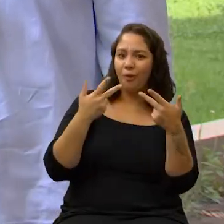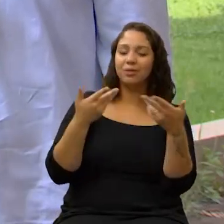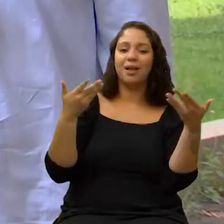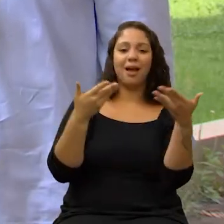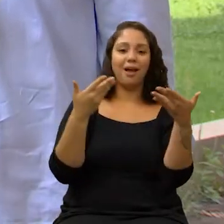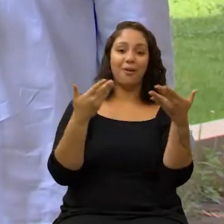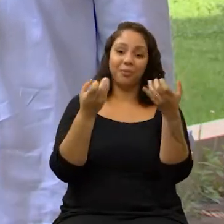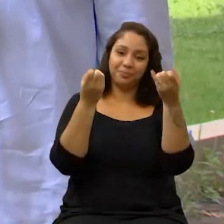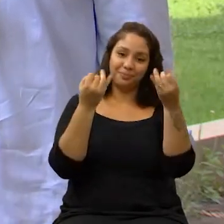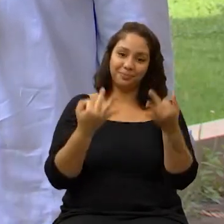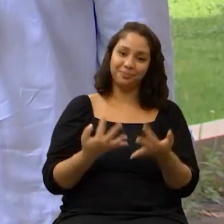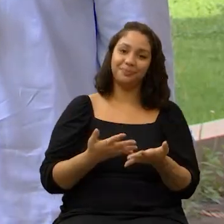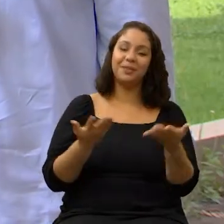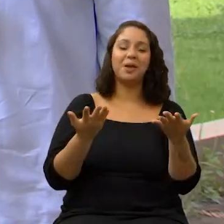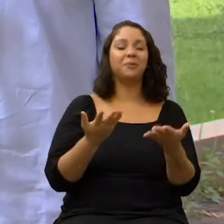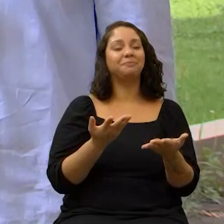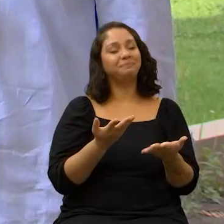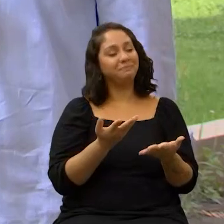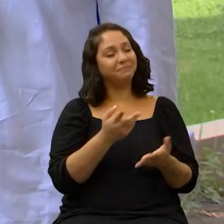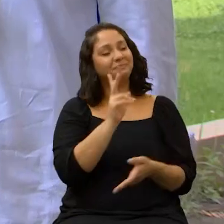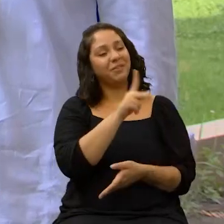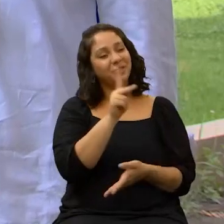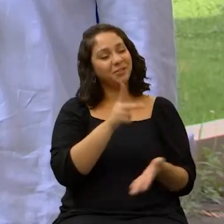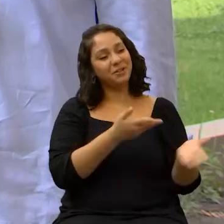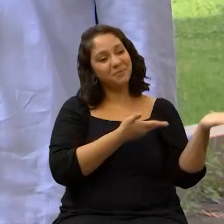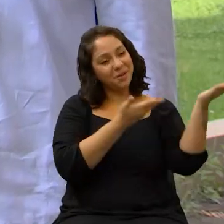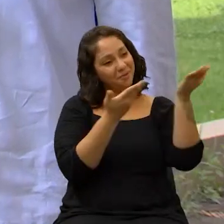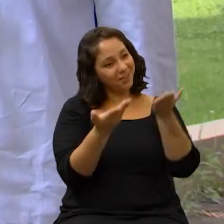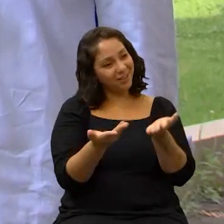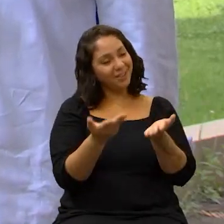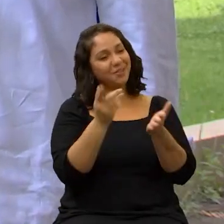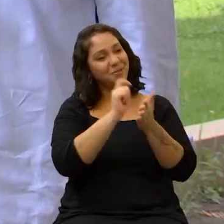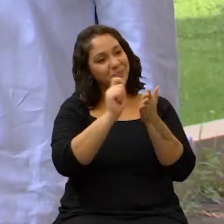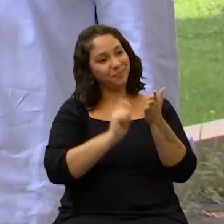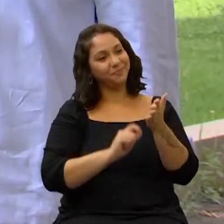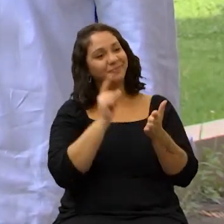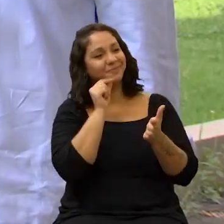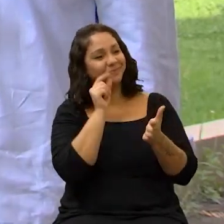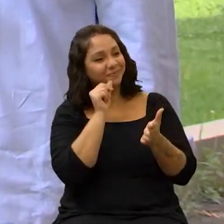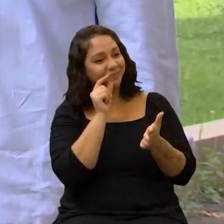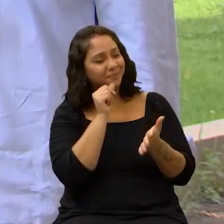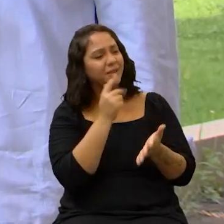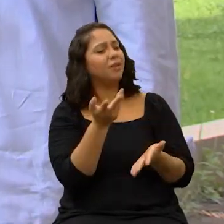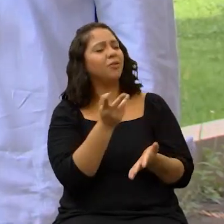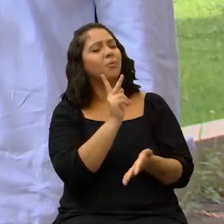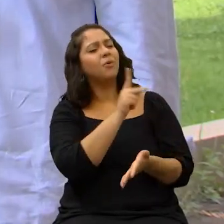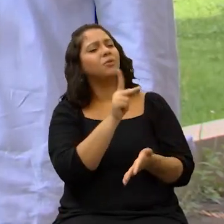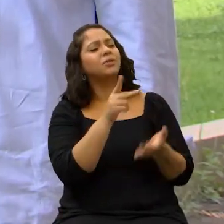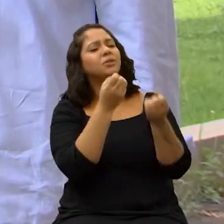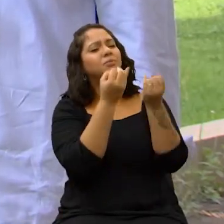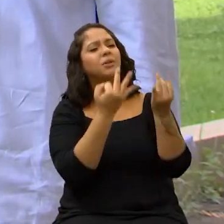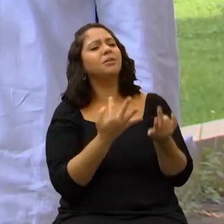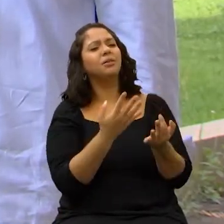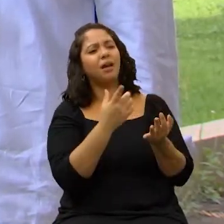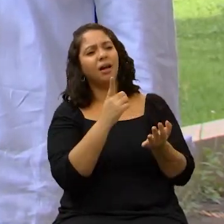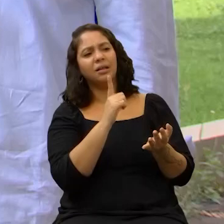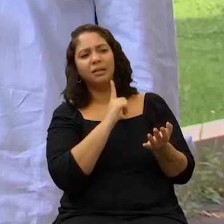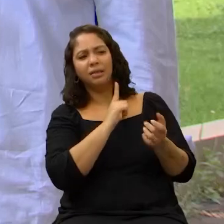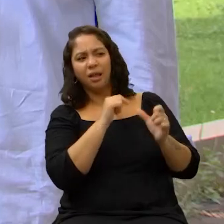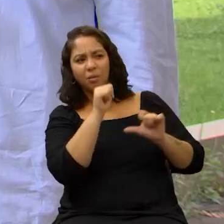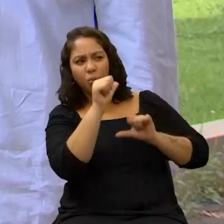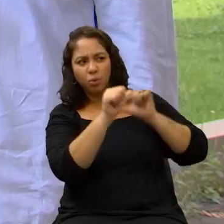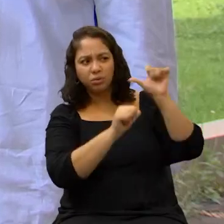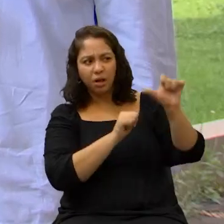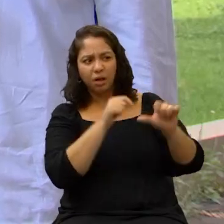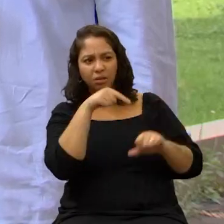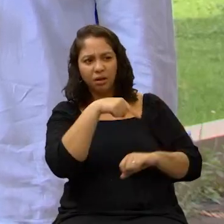essas dúvidas. Professor, seja bem-vindo ao Na Ponta do Lápis. Obrigado. Professor, conta pra gente, né? Tem